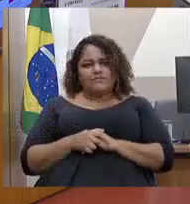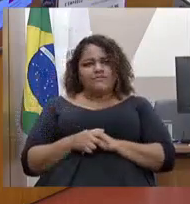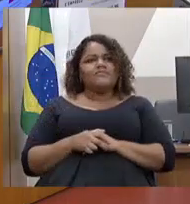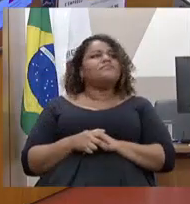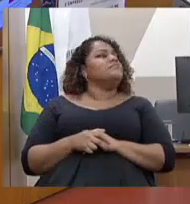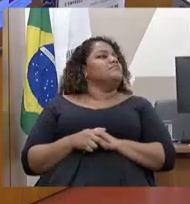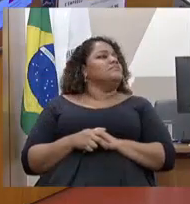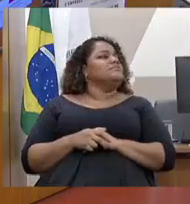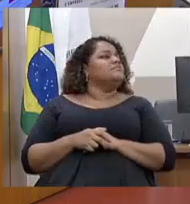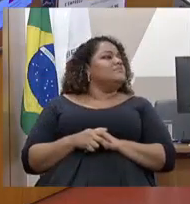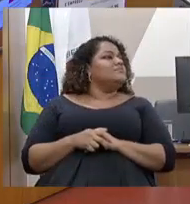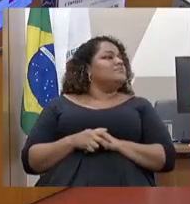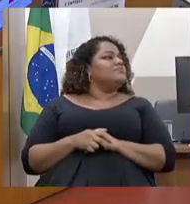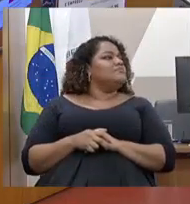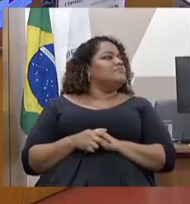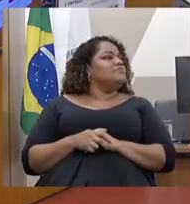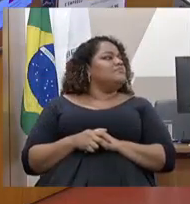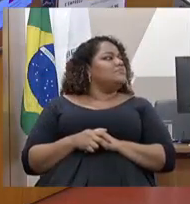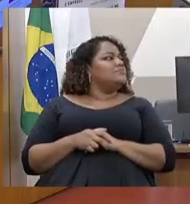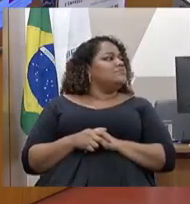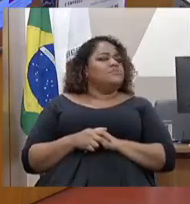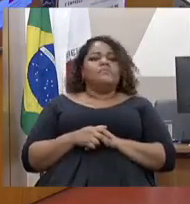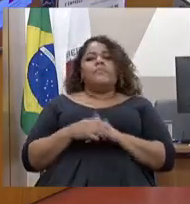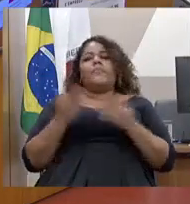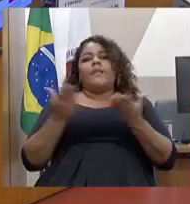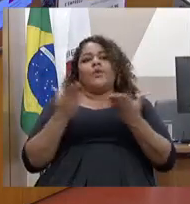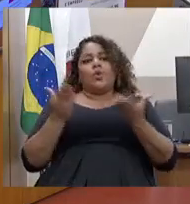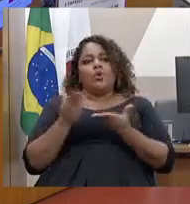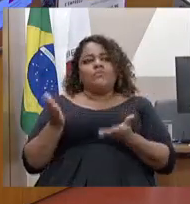aqui pro superintendente Carlos